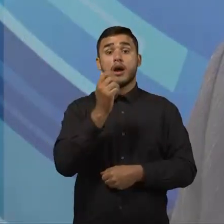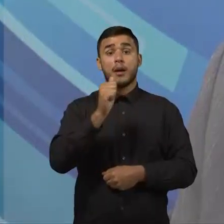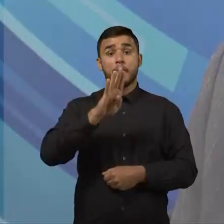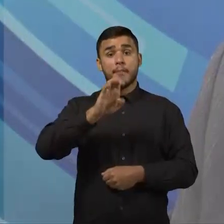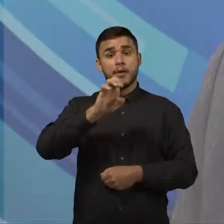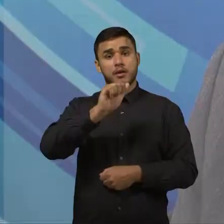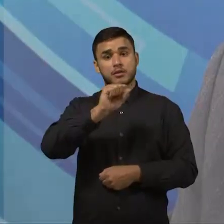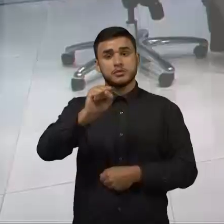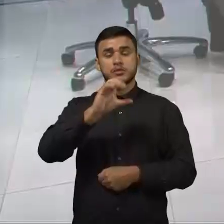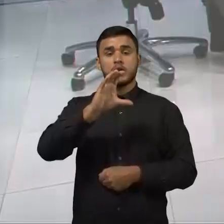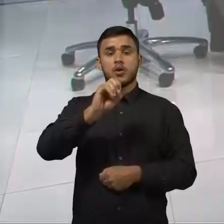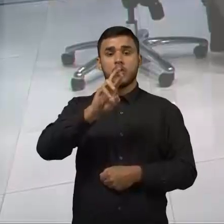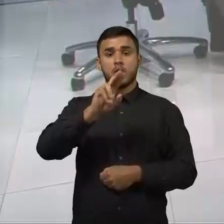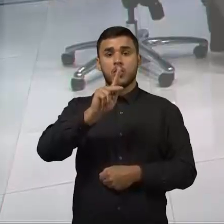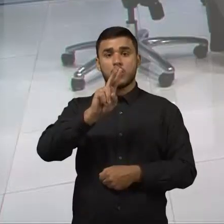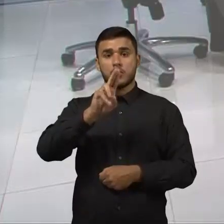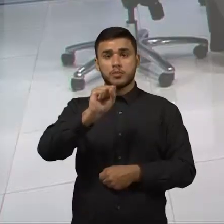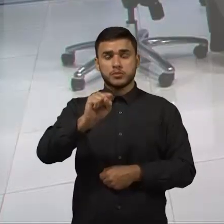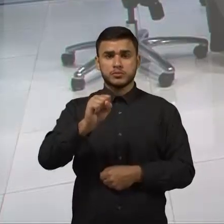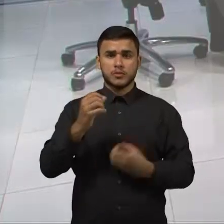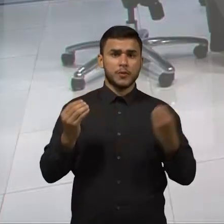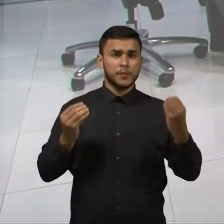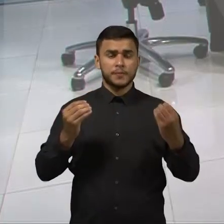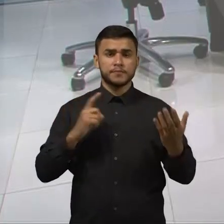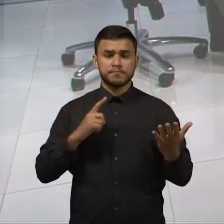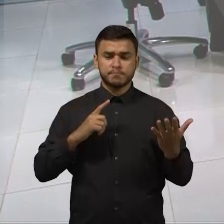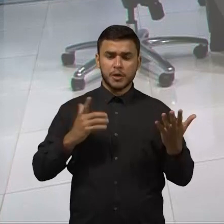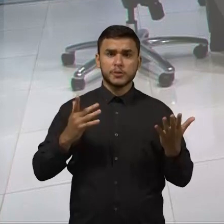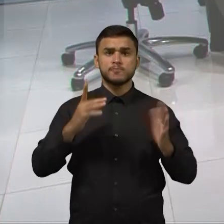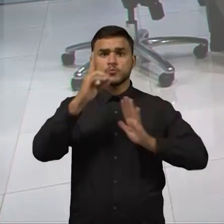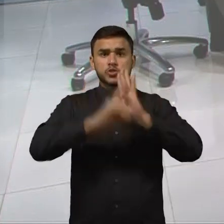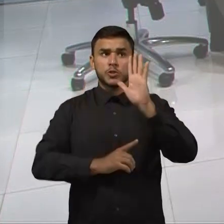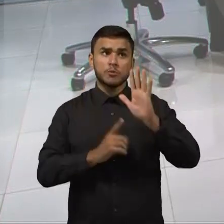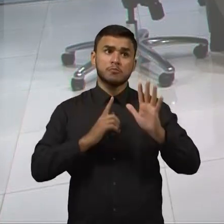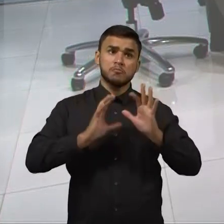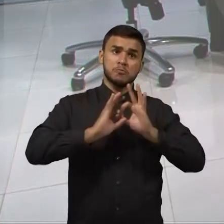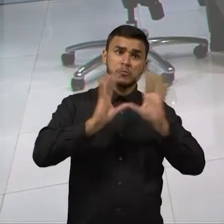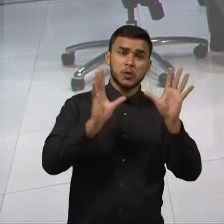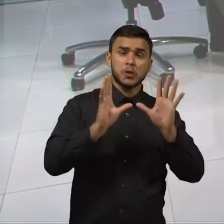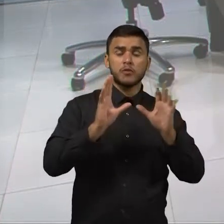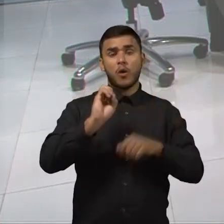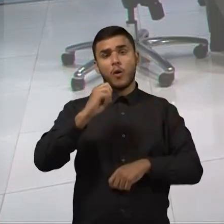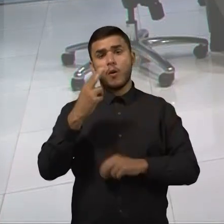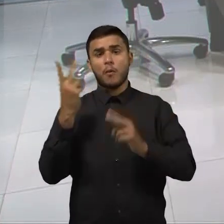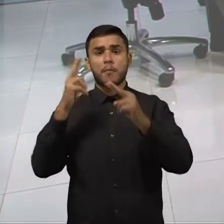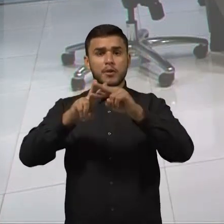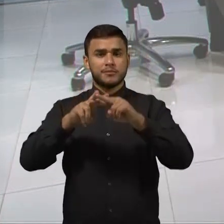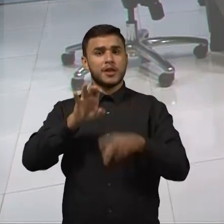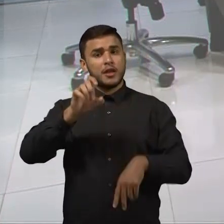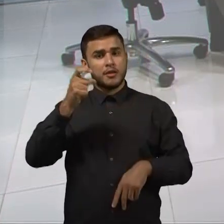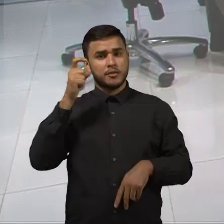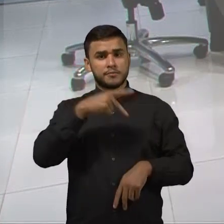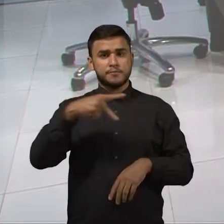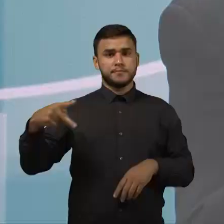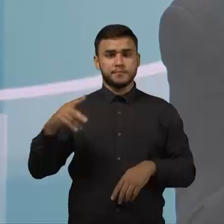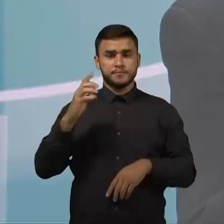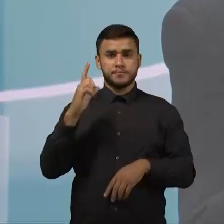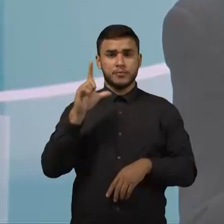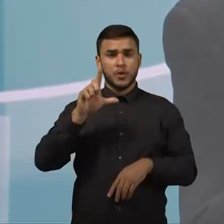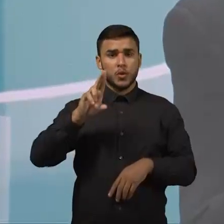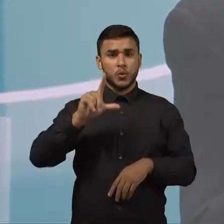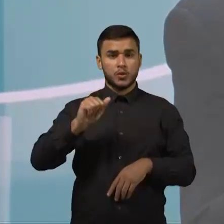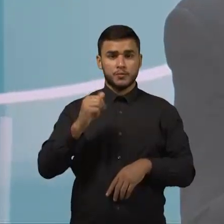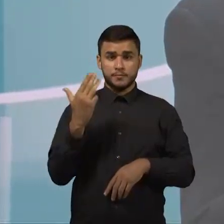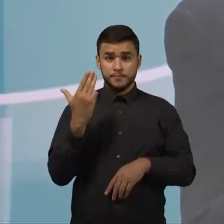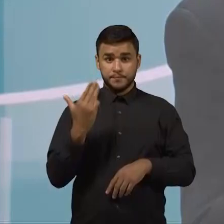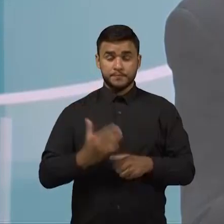menos, vilipendiado, digamos, usurpado do seu direito. E por isso entrou. Professor Rômulo, essa é aquela